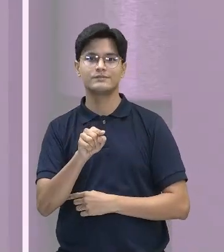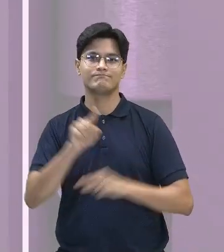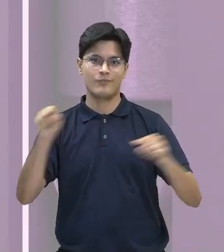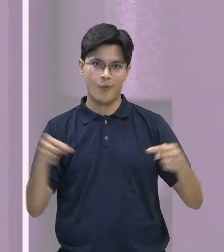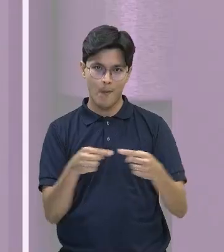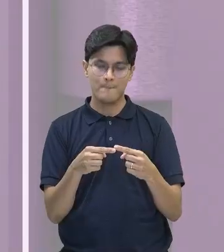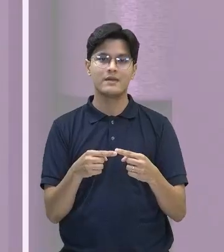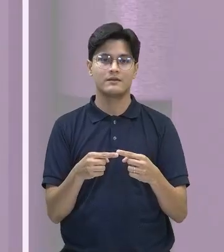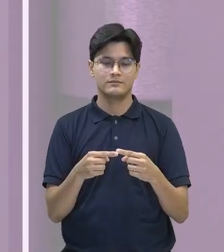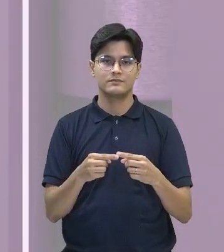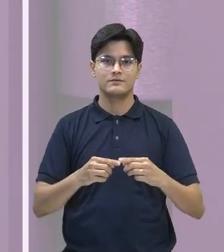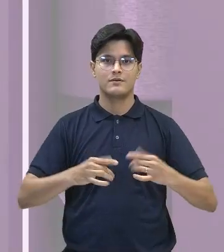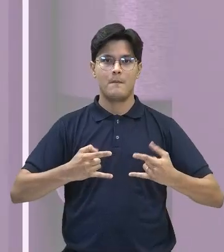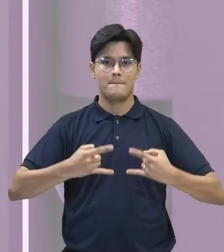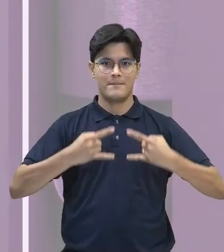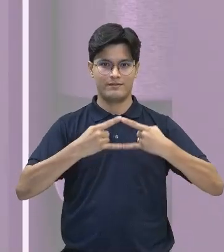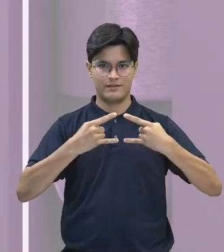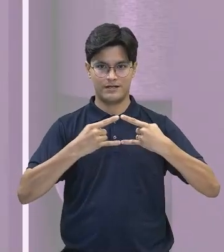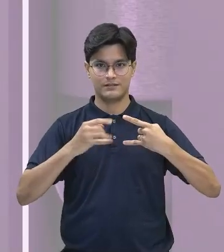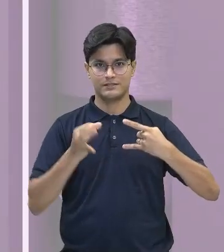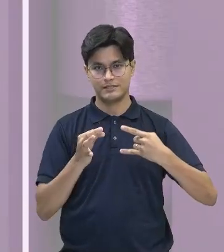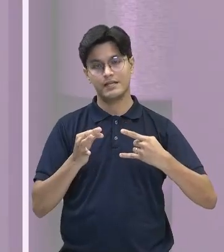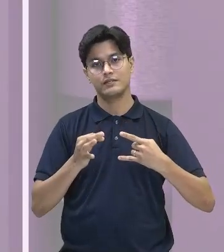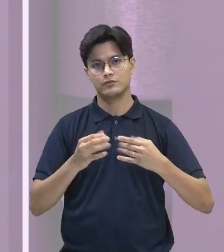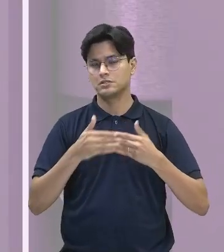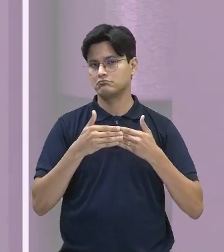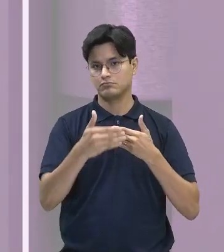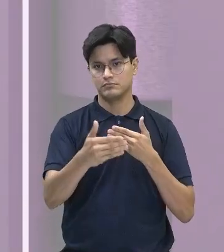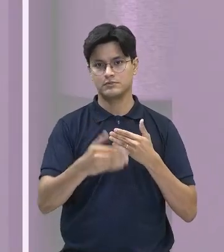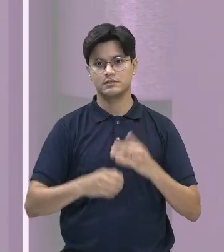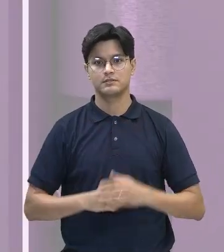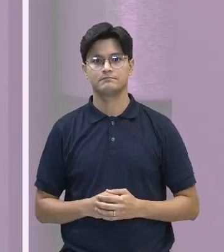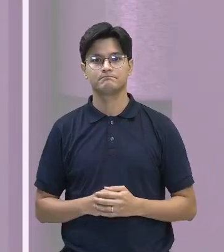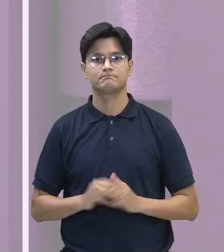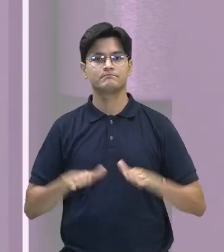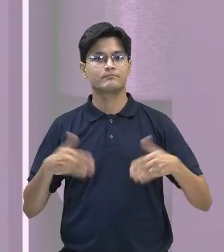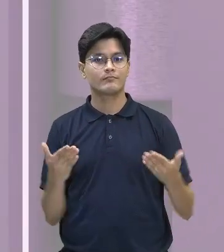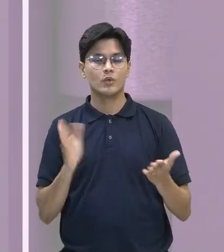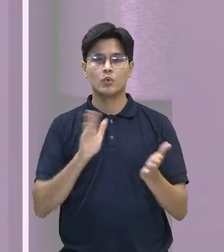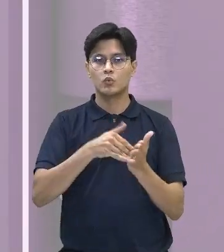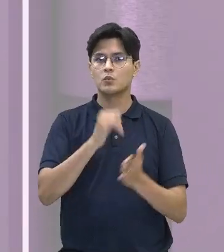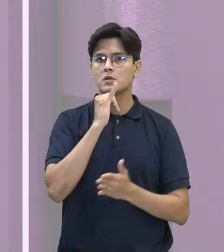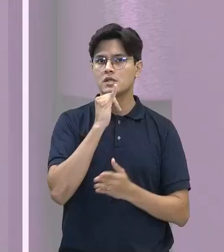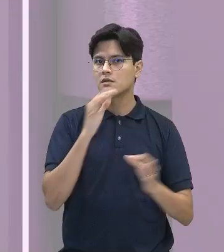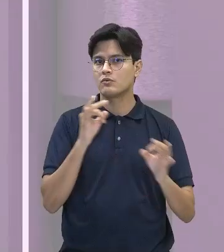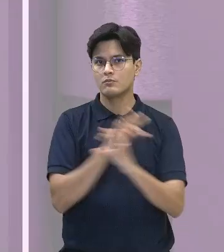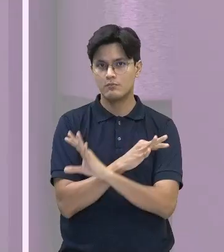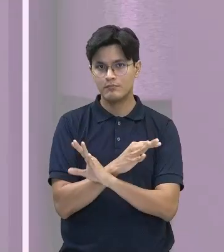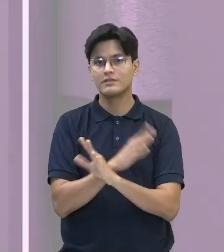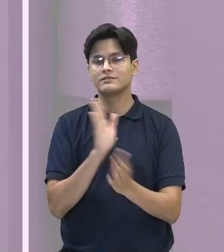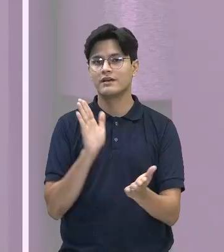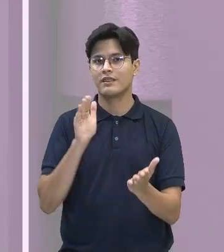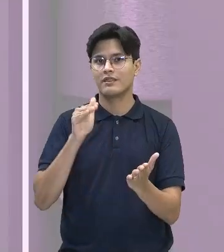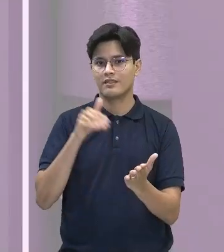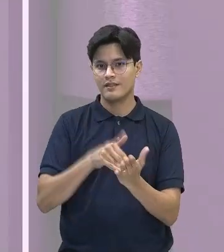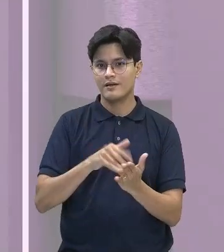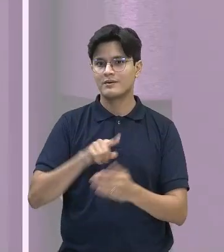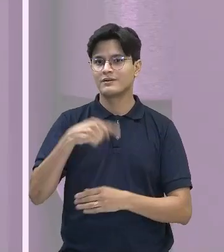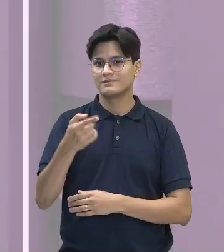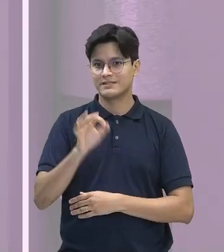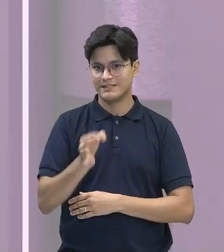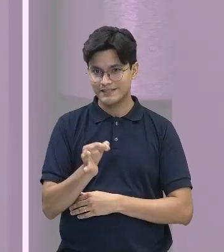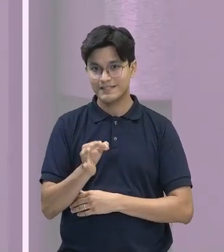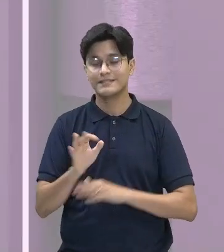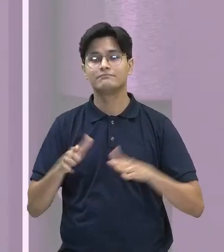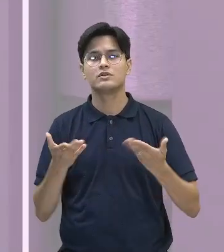um hexágono e assim sucessivamente, tá bom? E com esse último exemplo, a gente vai chegando aqui para a nossa aula. Eu espero de todo o coração que